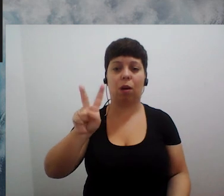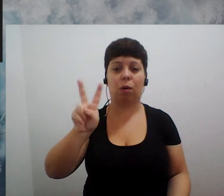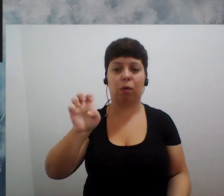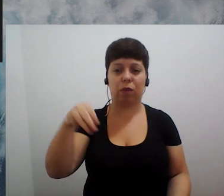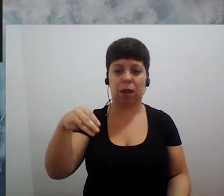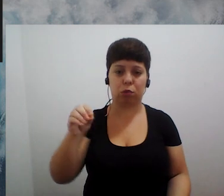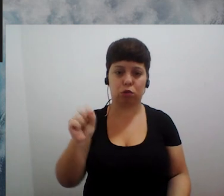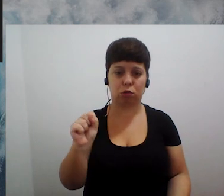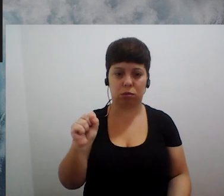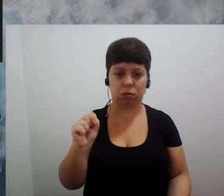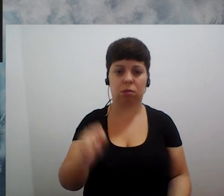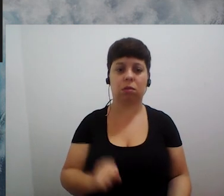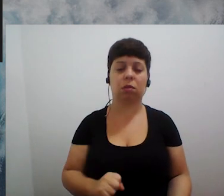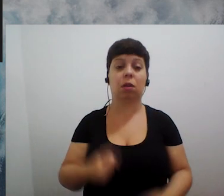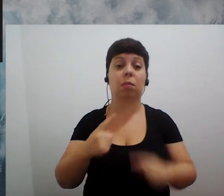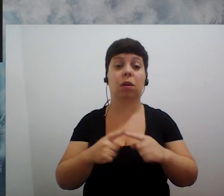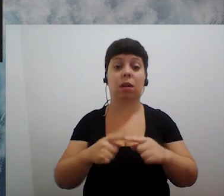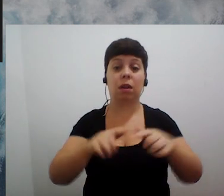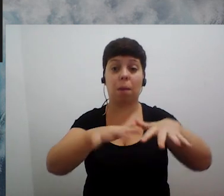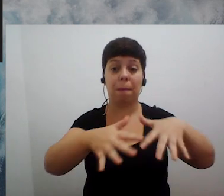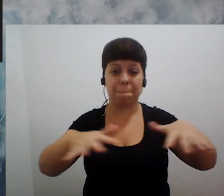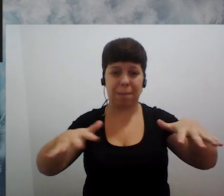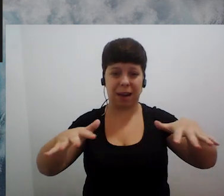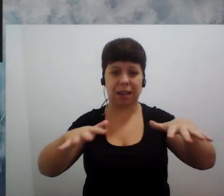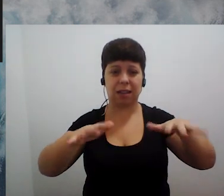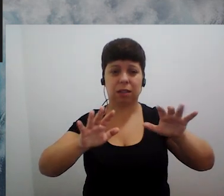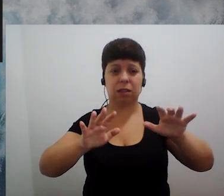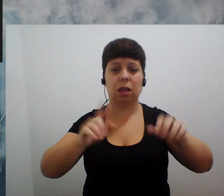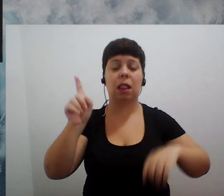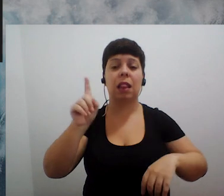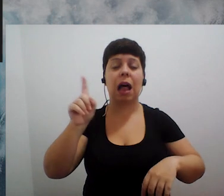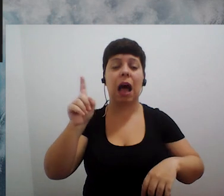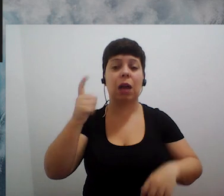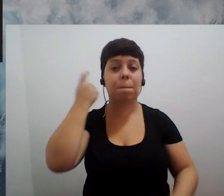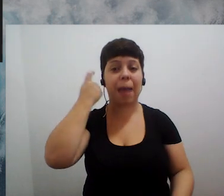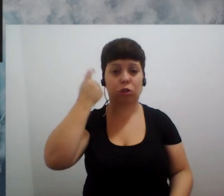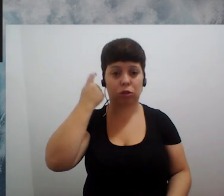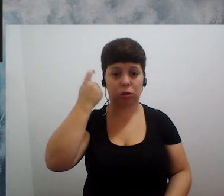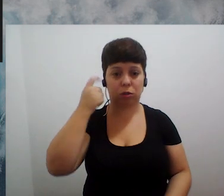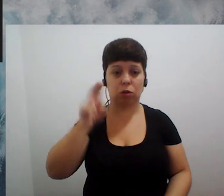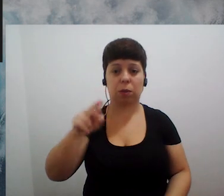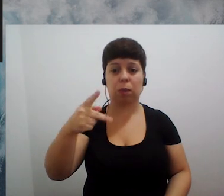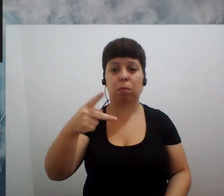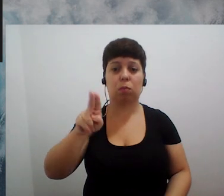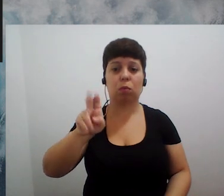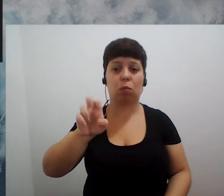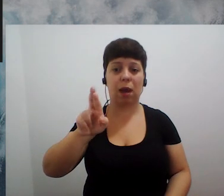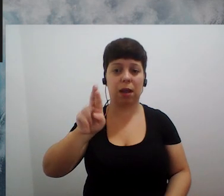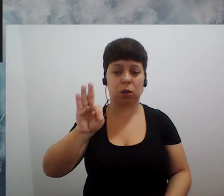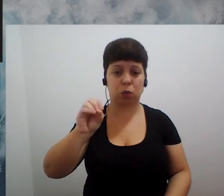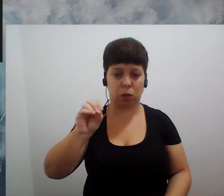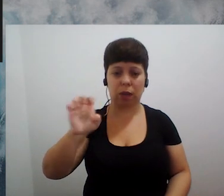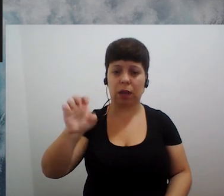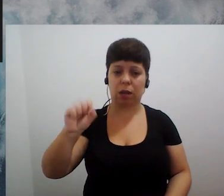foi uma praia que foi destruída pelo tsunami no México, chamado Puerto